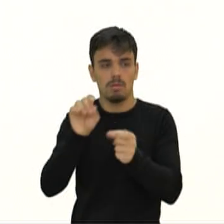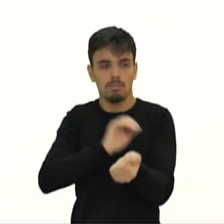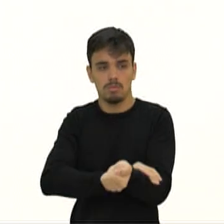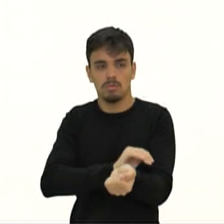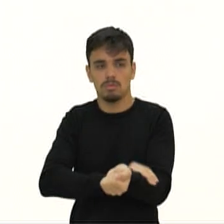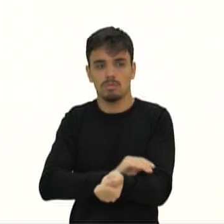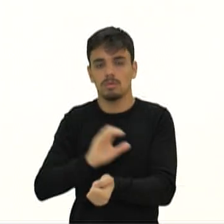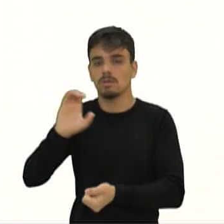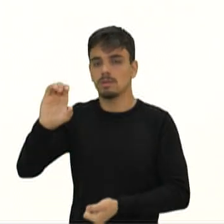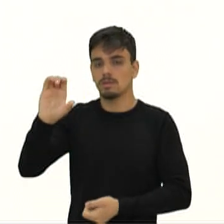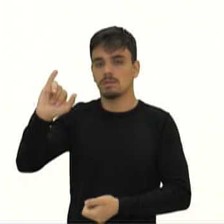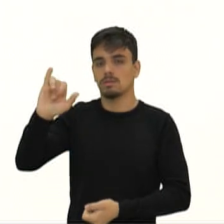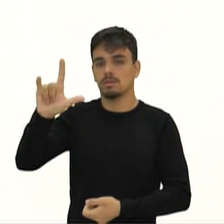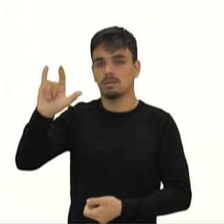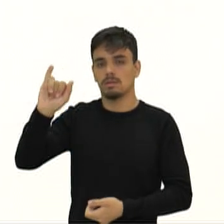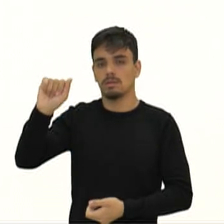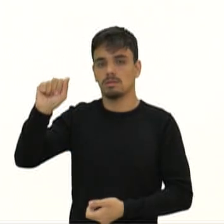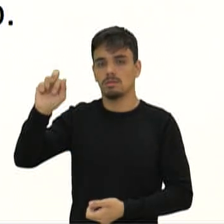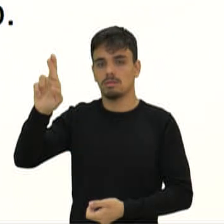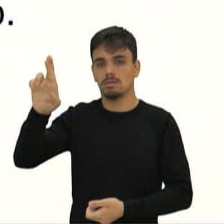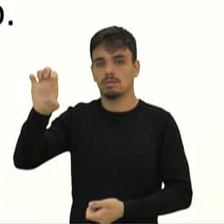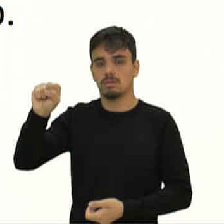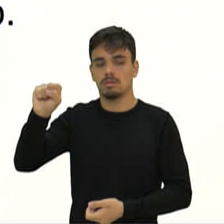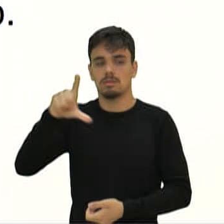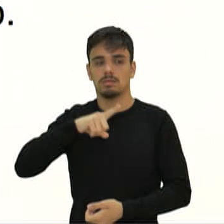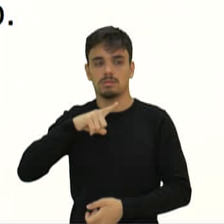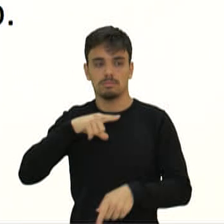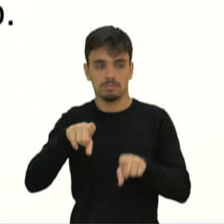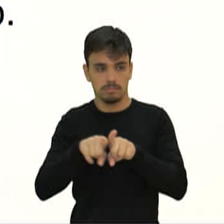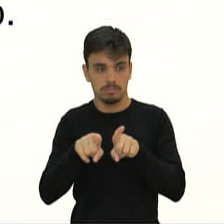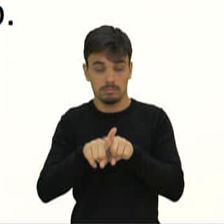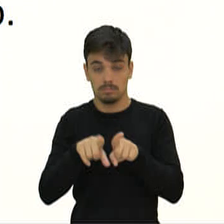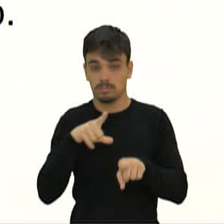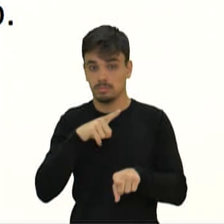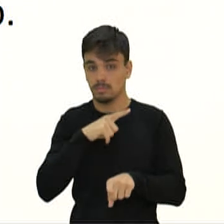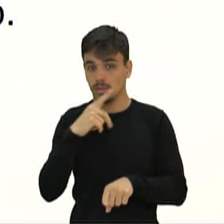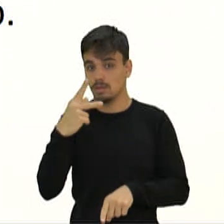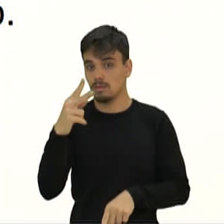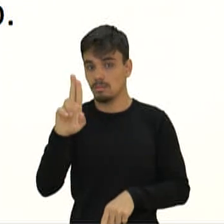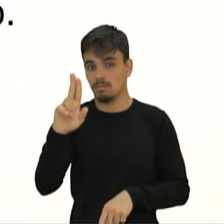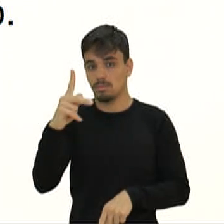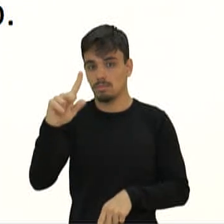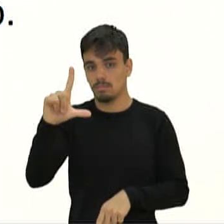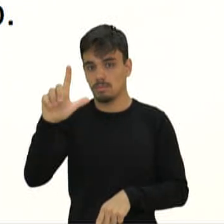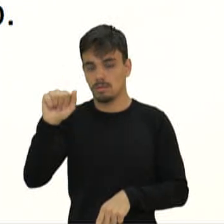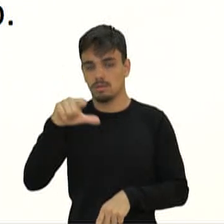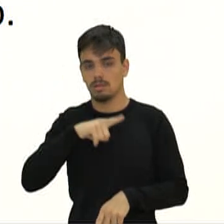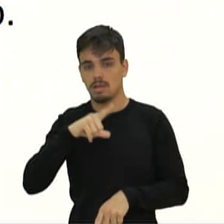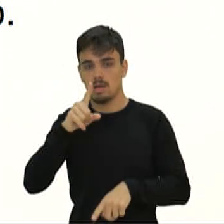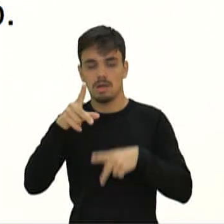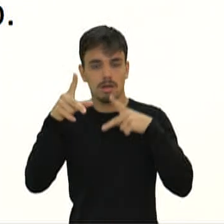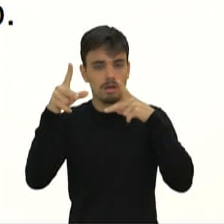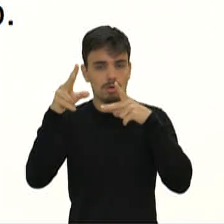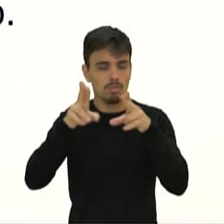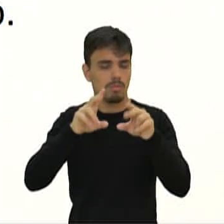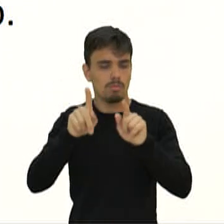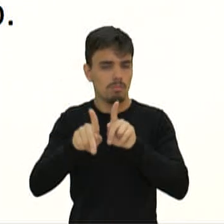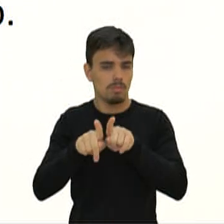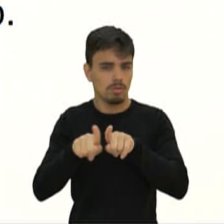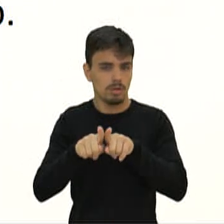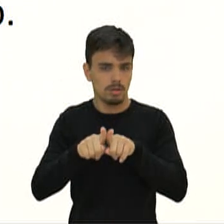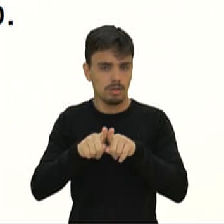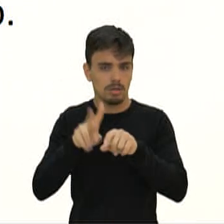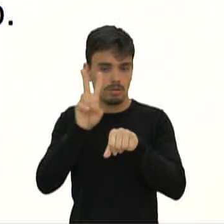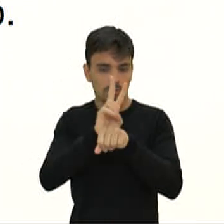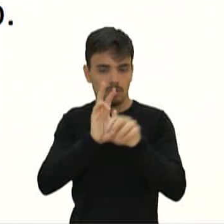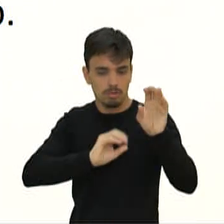convenientemente o cristalino, alterando a distância focal, e a pupila comporta-se como um diafragma, controlando a quantidade de